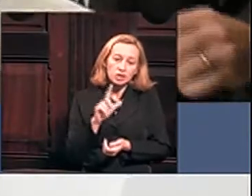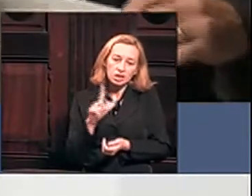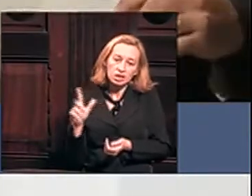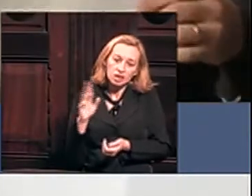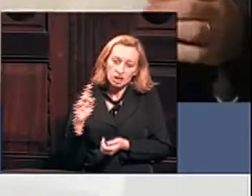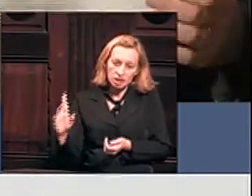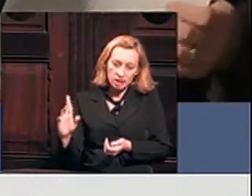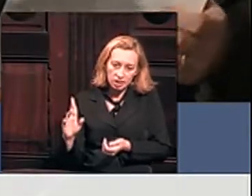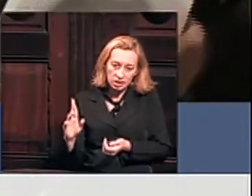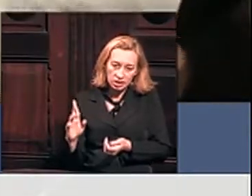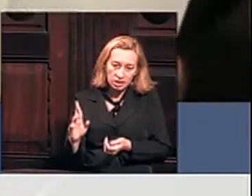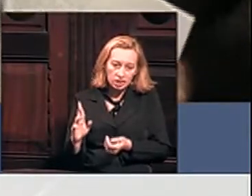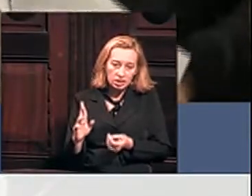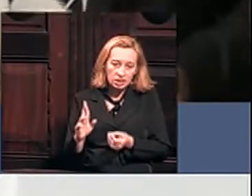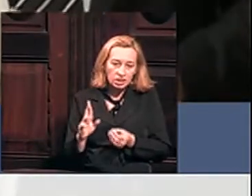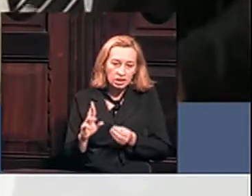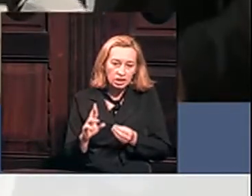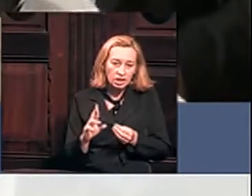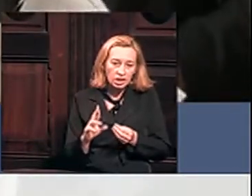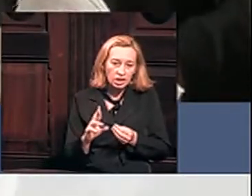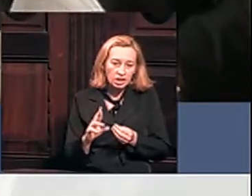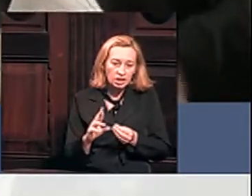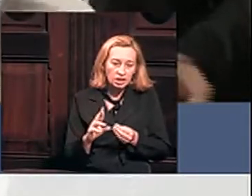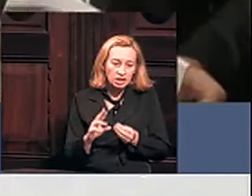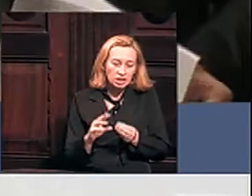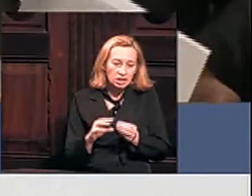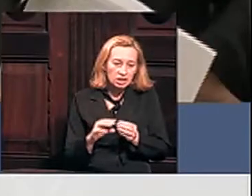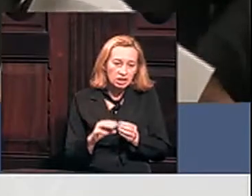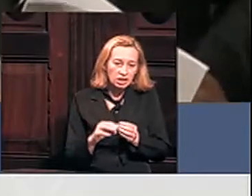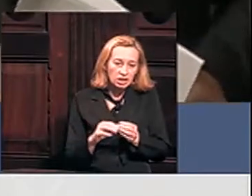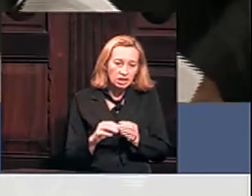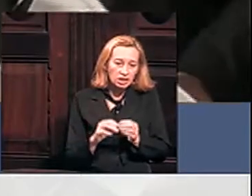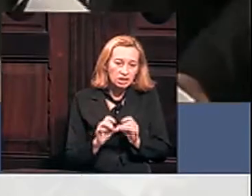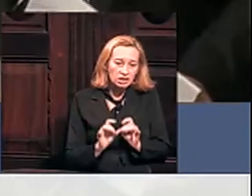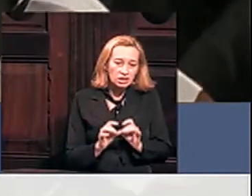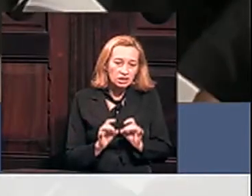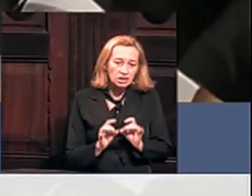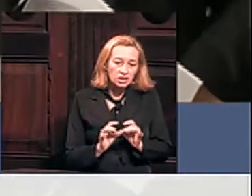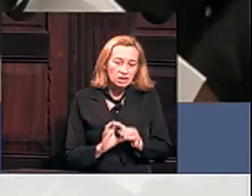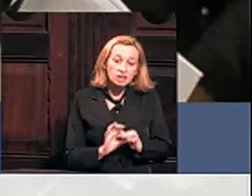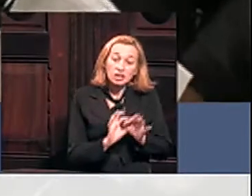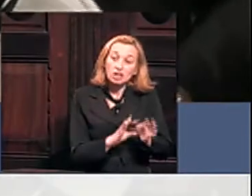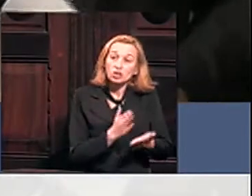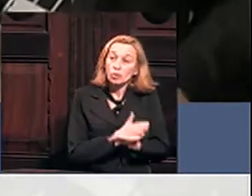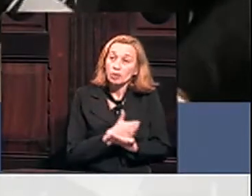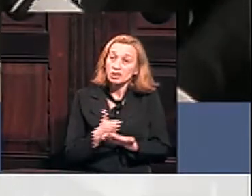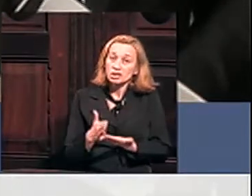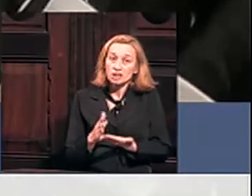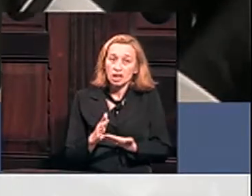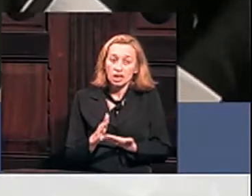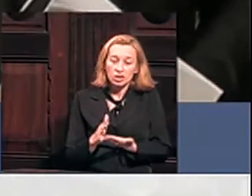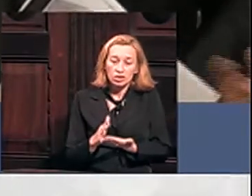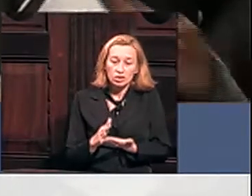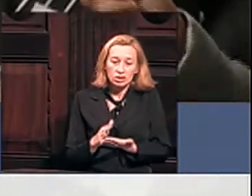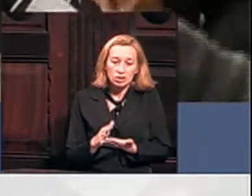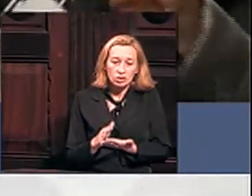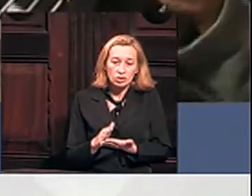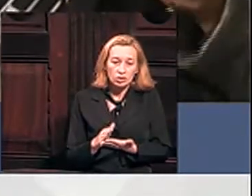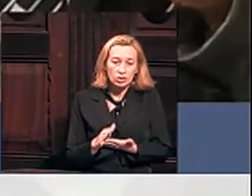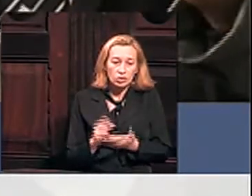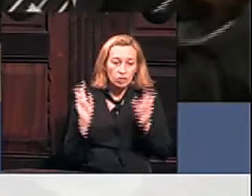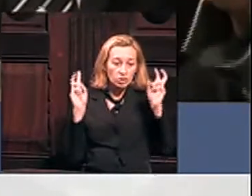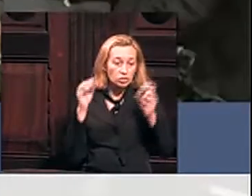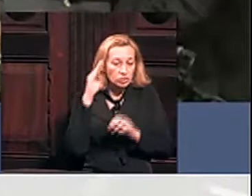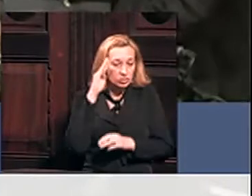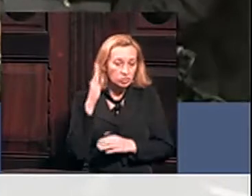que deixem começar a sessão. Olha só. A ordem ao êxodo é a penúltima, nós não vamos votar o êxodo.